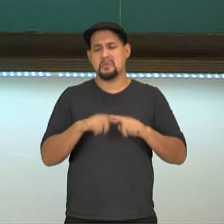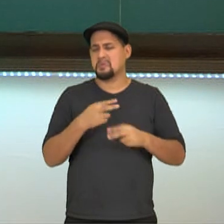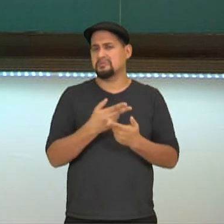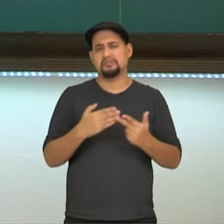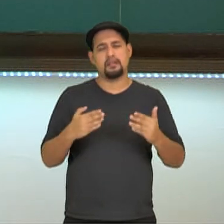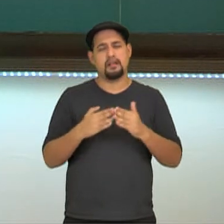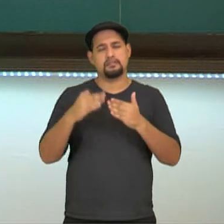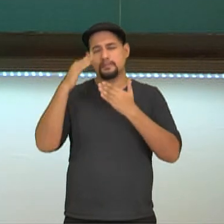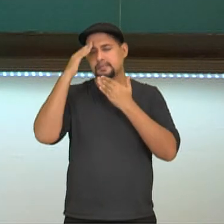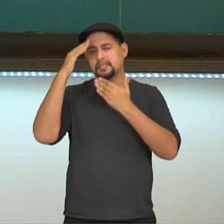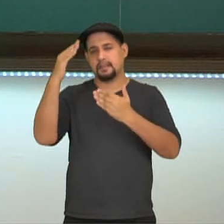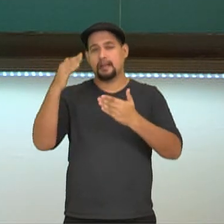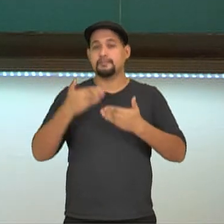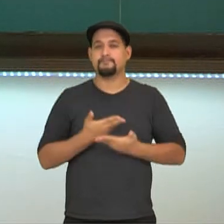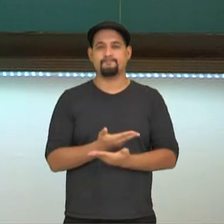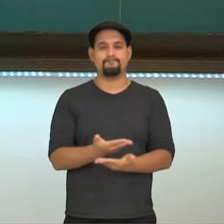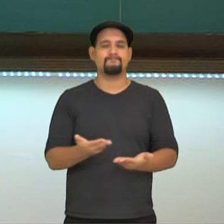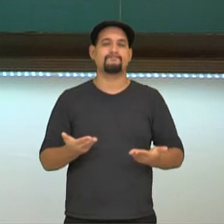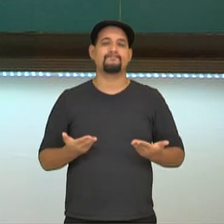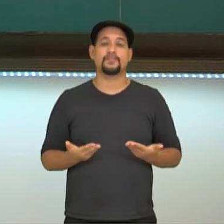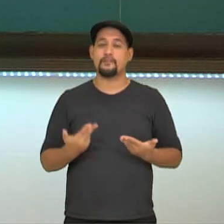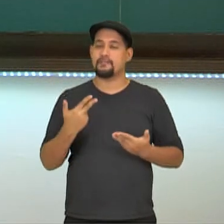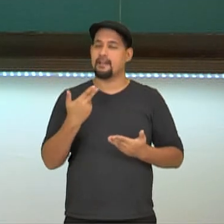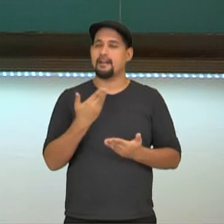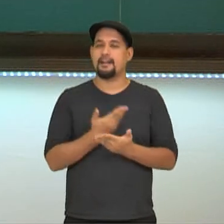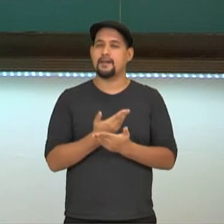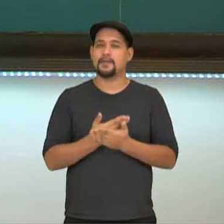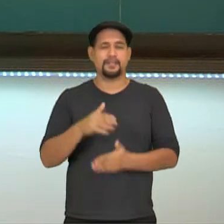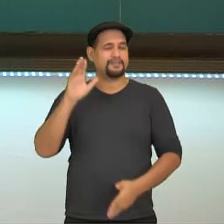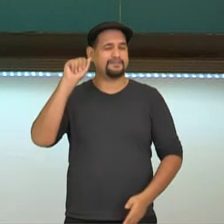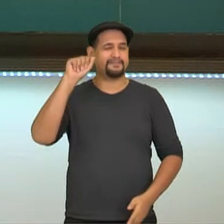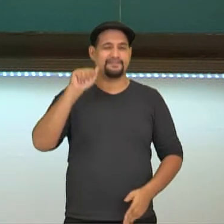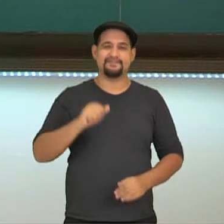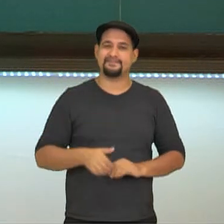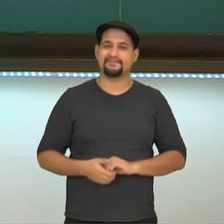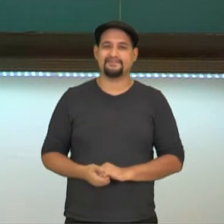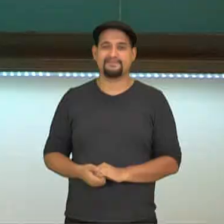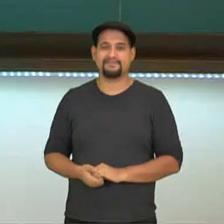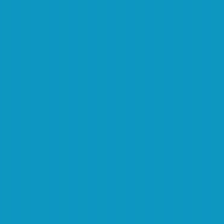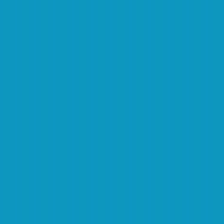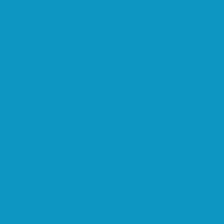ok? Obrigado pela presença de vocês, por assistirem a minha aula. Até a próxima, gente!